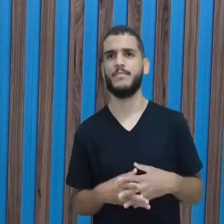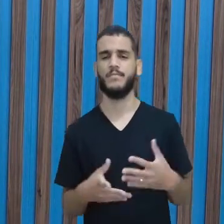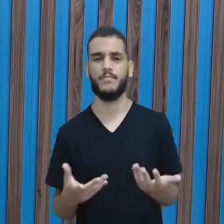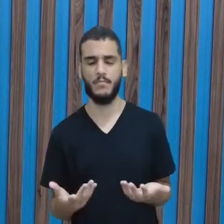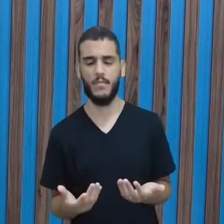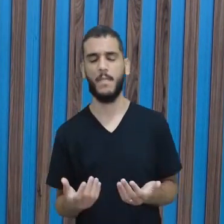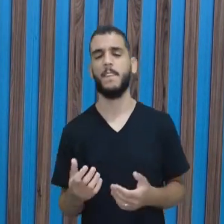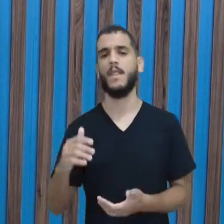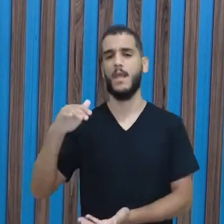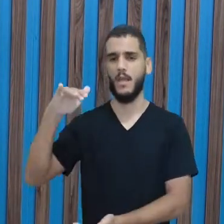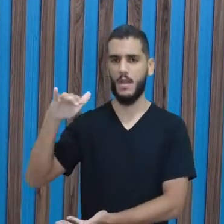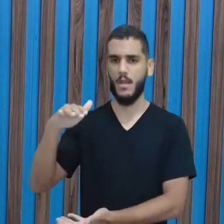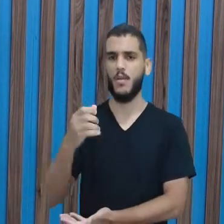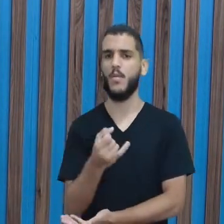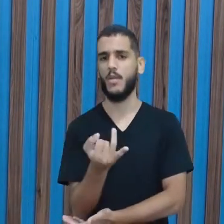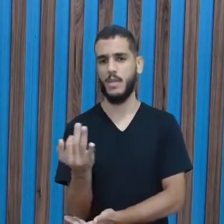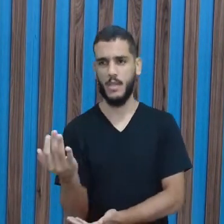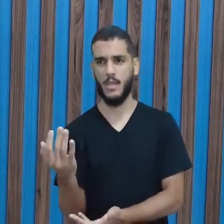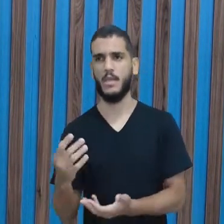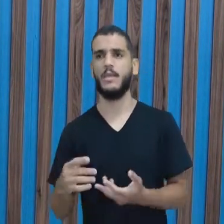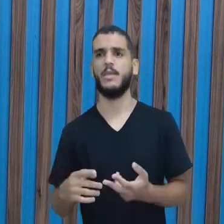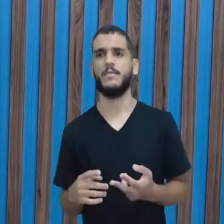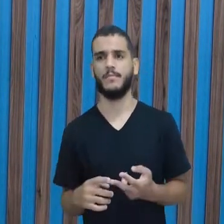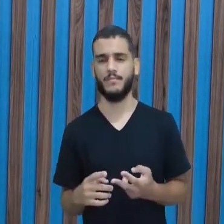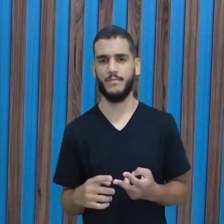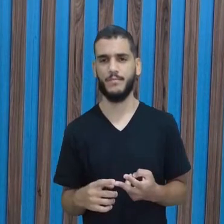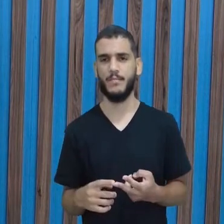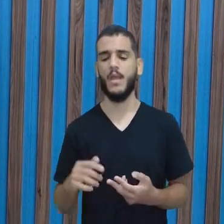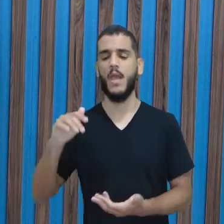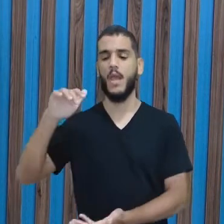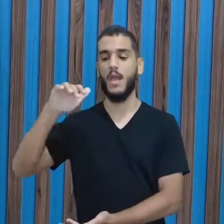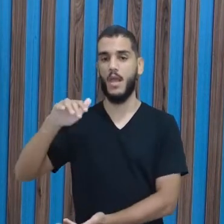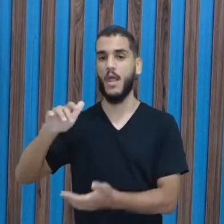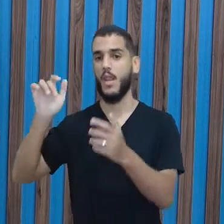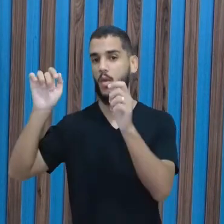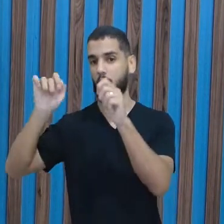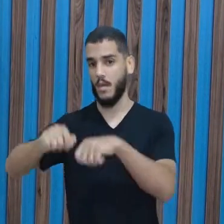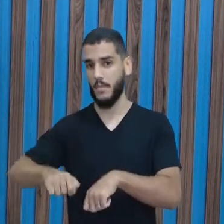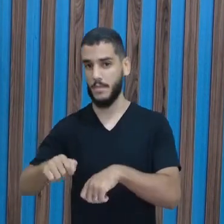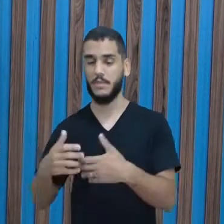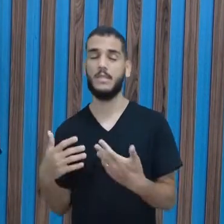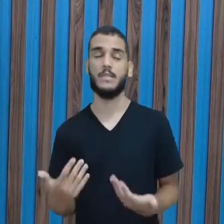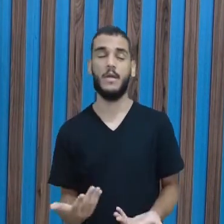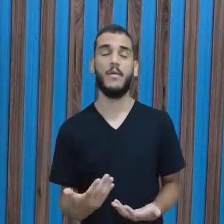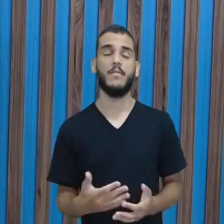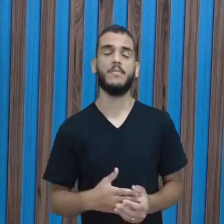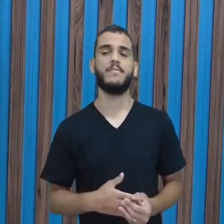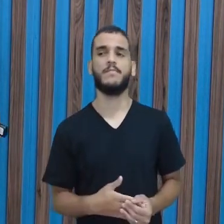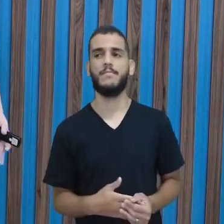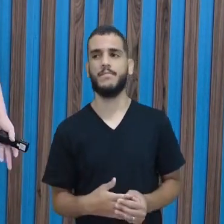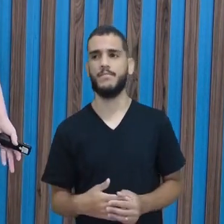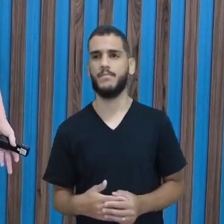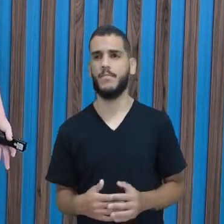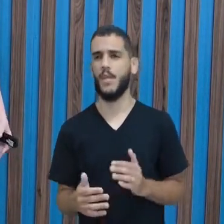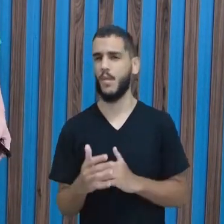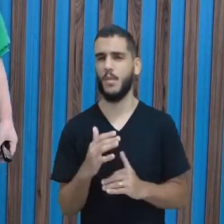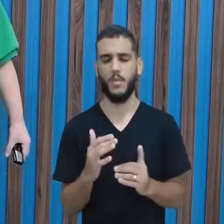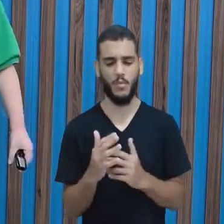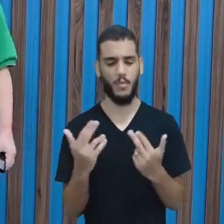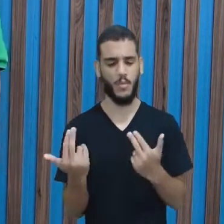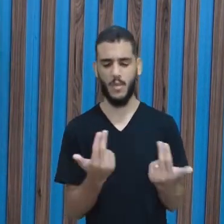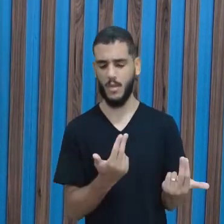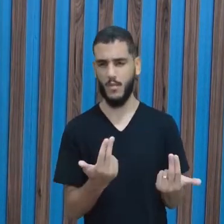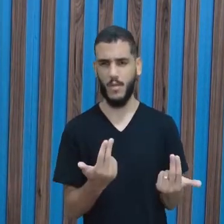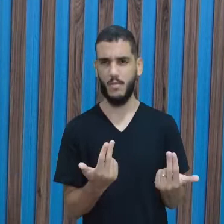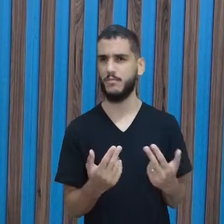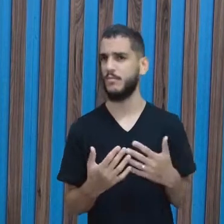Galões a quantidade e galões a capacidade. Veja, não é tudo galão, professora? Não,